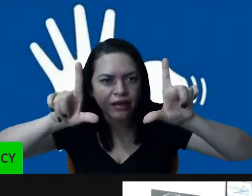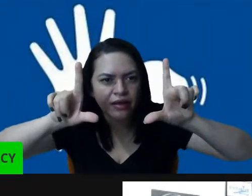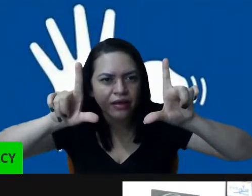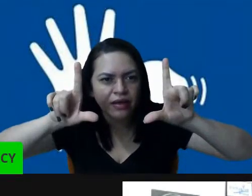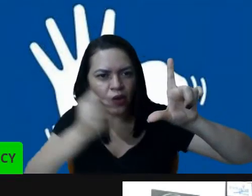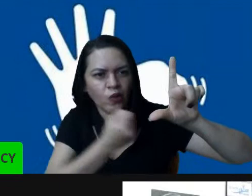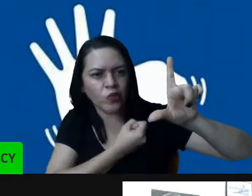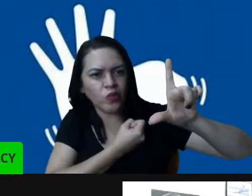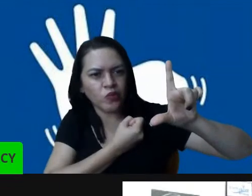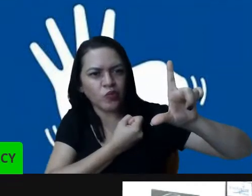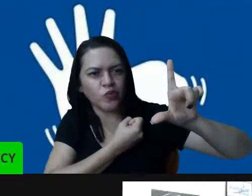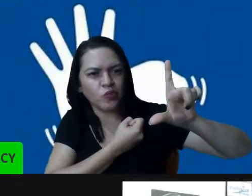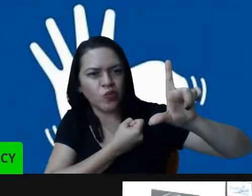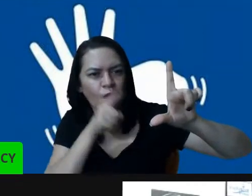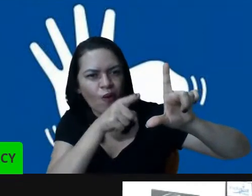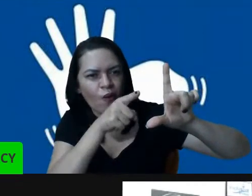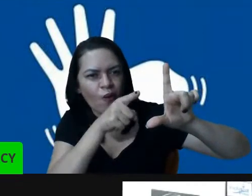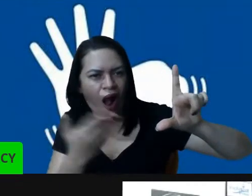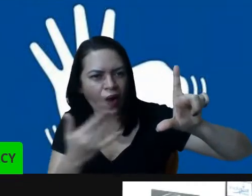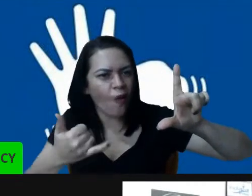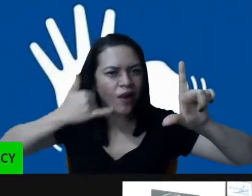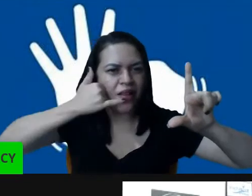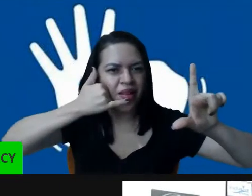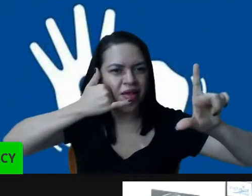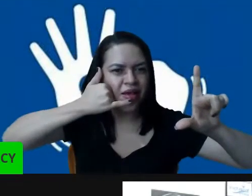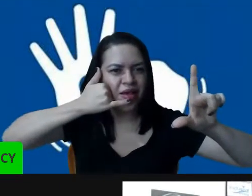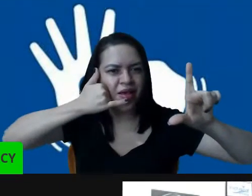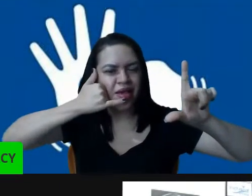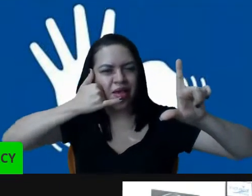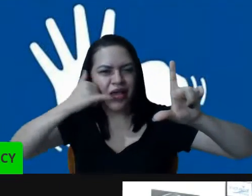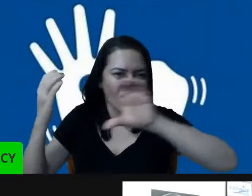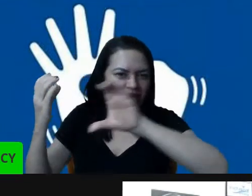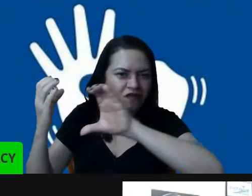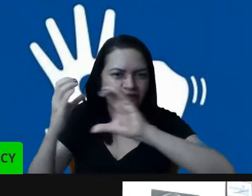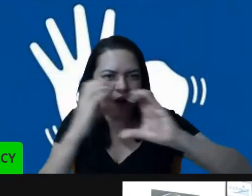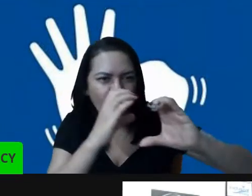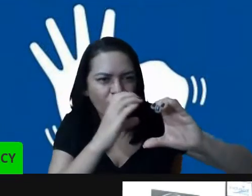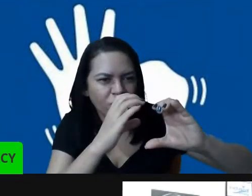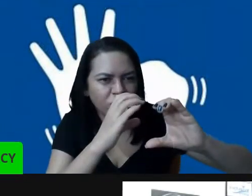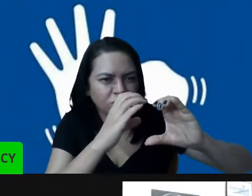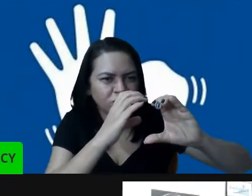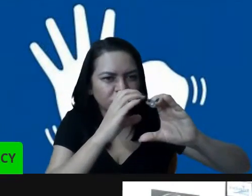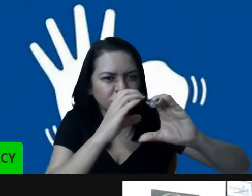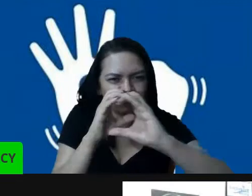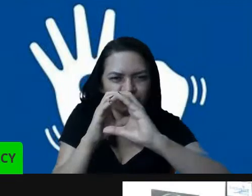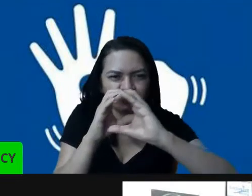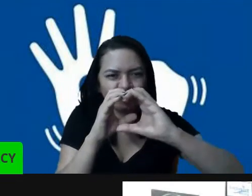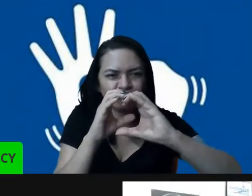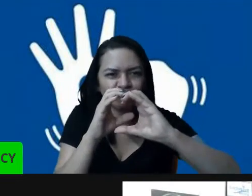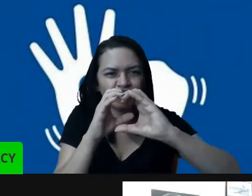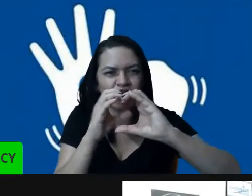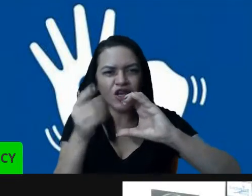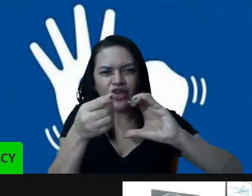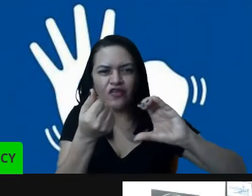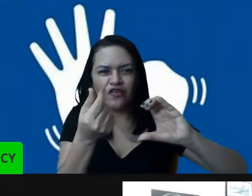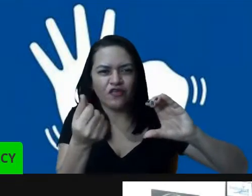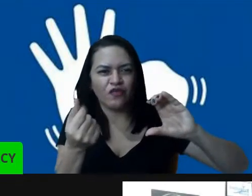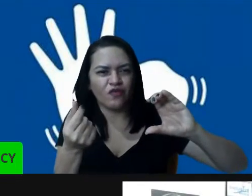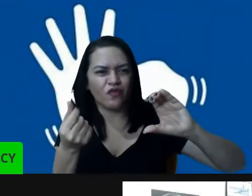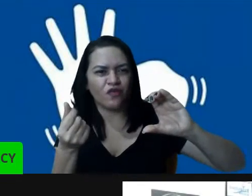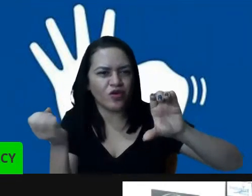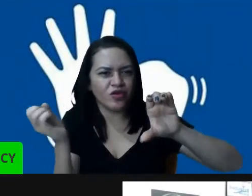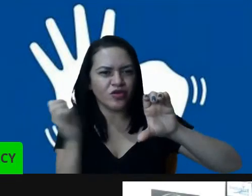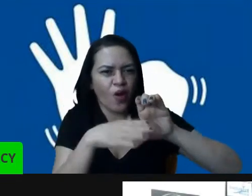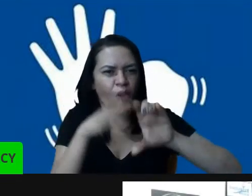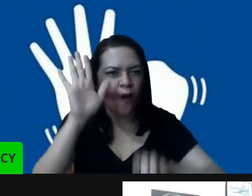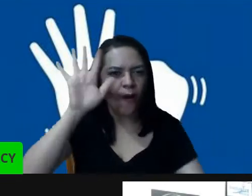liga agora, então corre aqui, joga a câmera no QR Code e doa pra gente, ou então vai lá, é promoção.